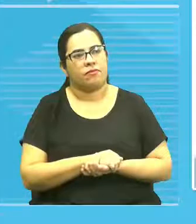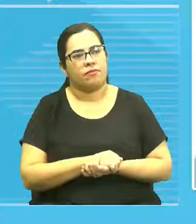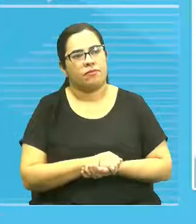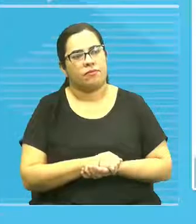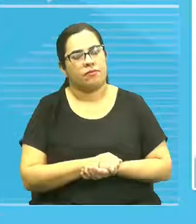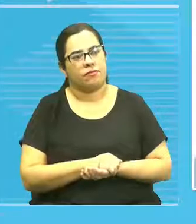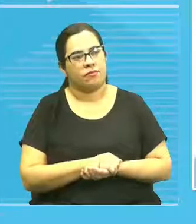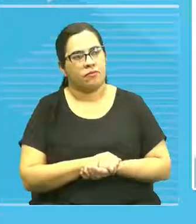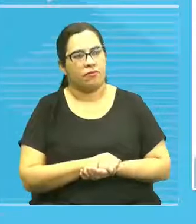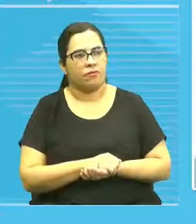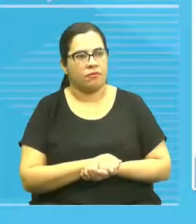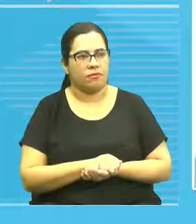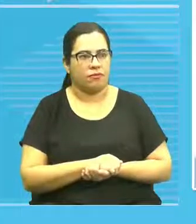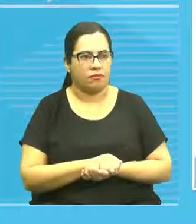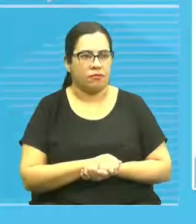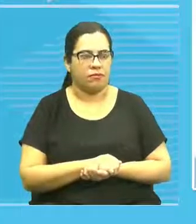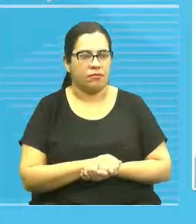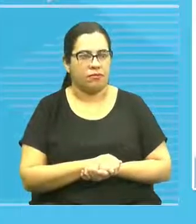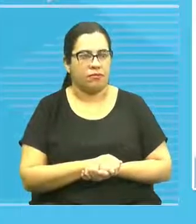reticular.